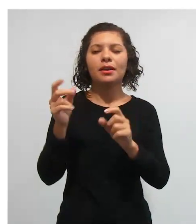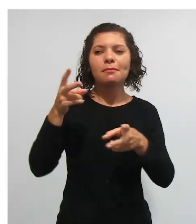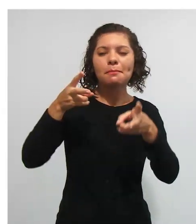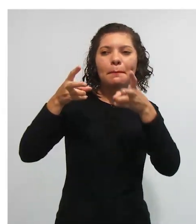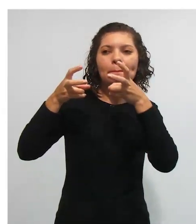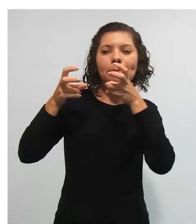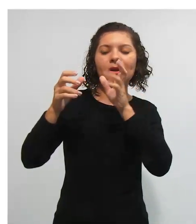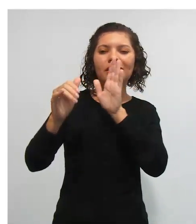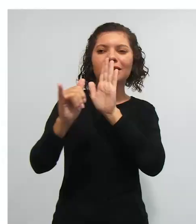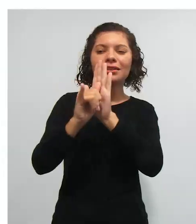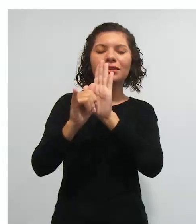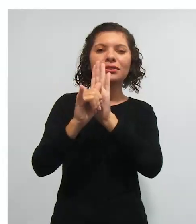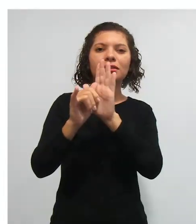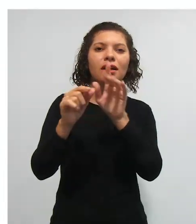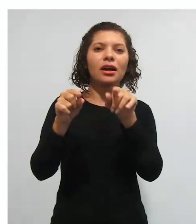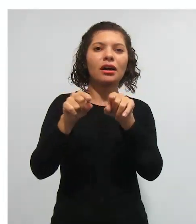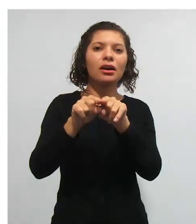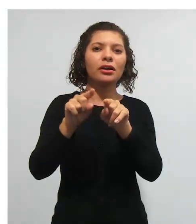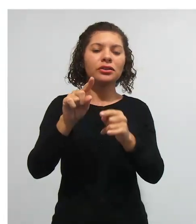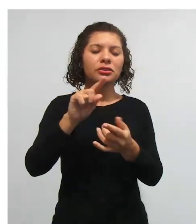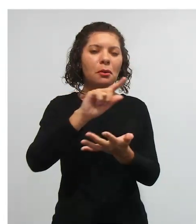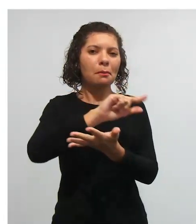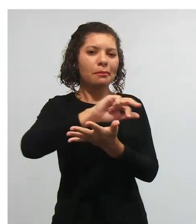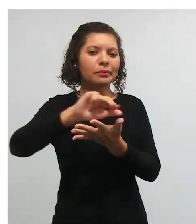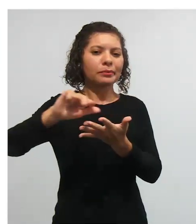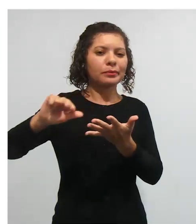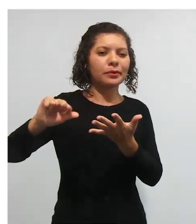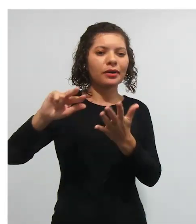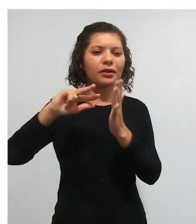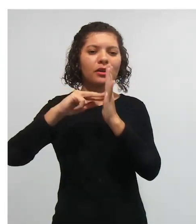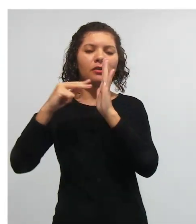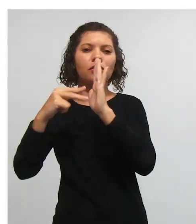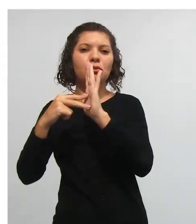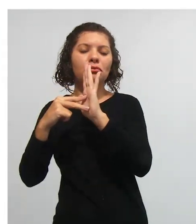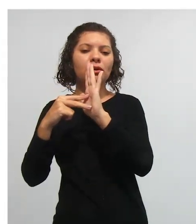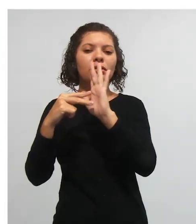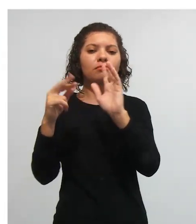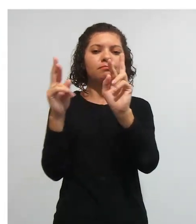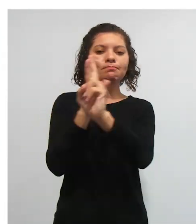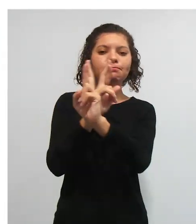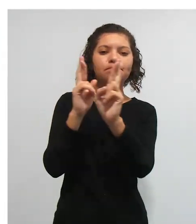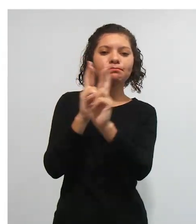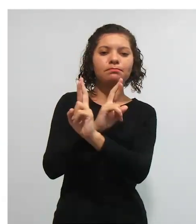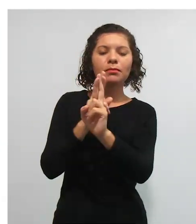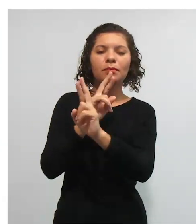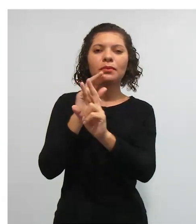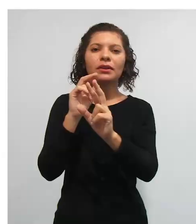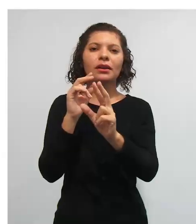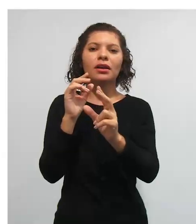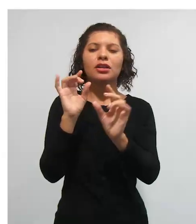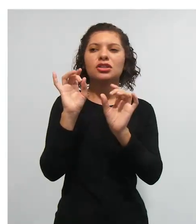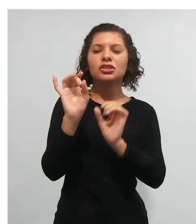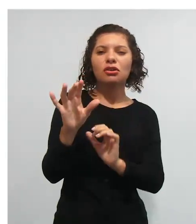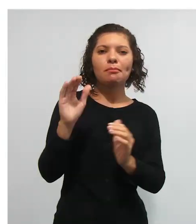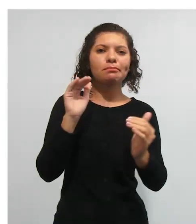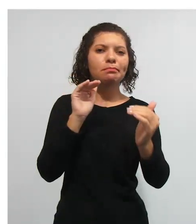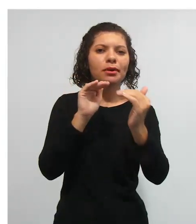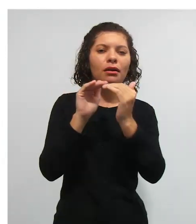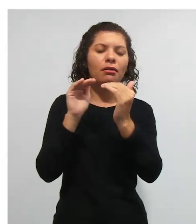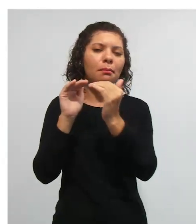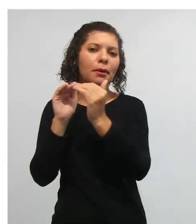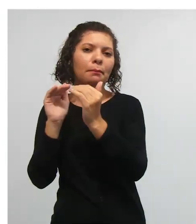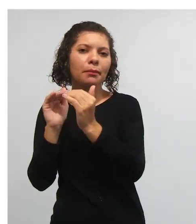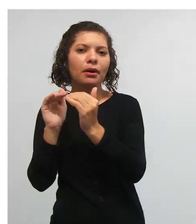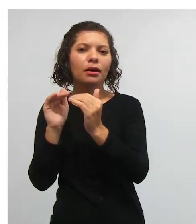de produção significa o quê tratar as relações entre as diferentes culturas não como uma questão